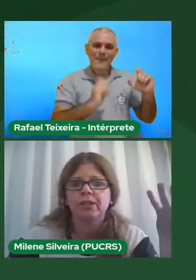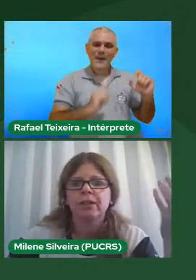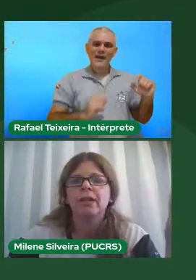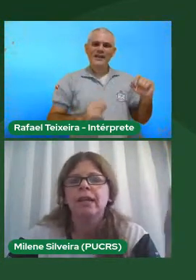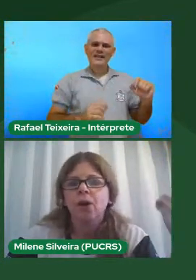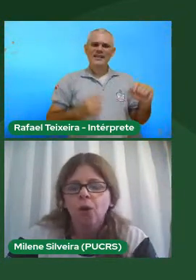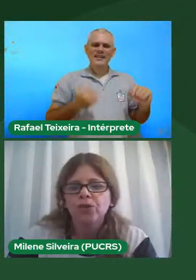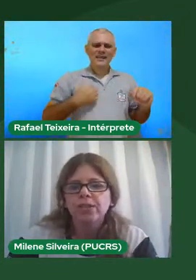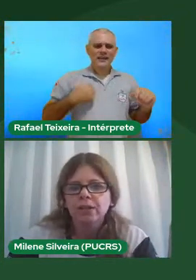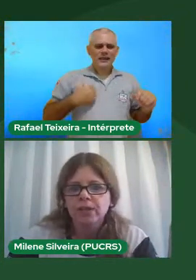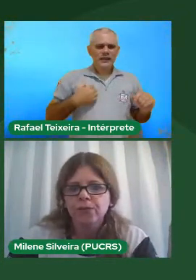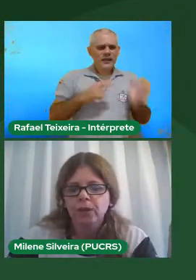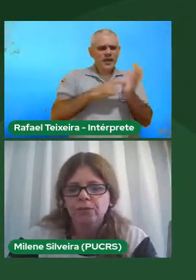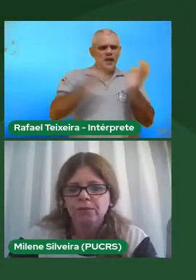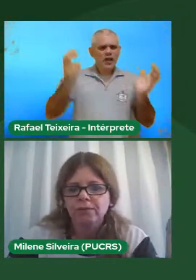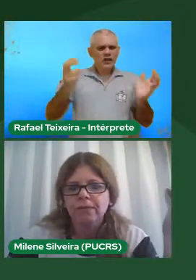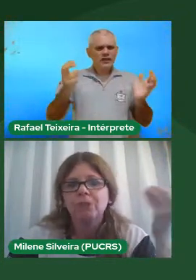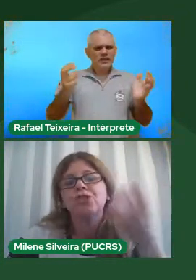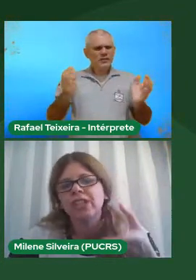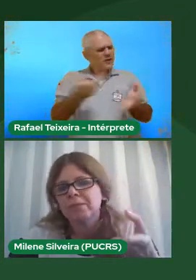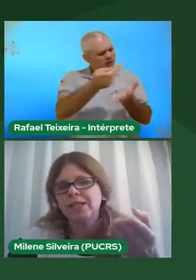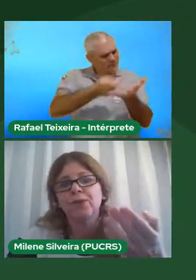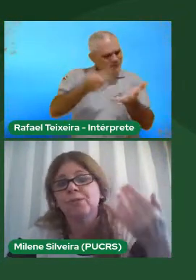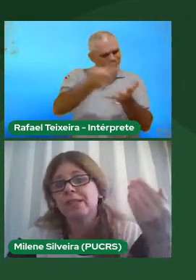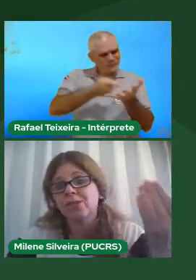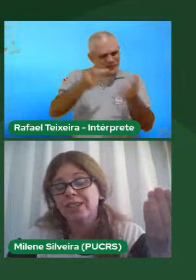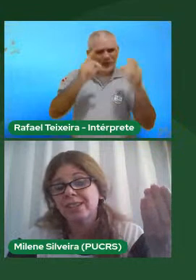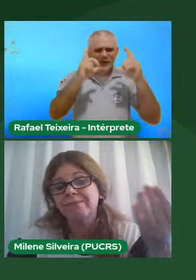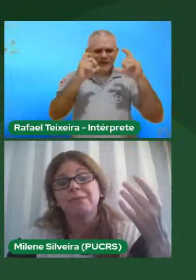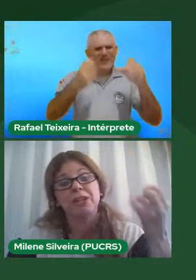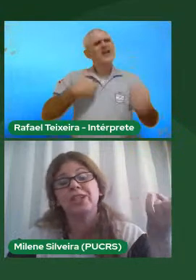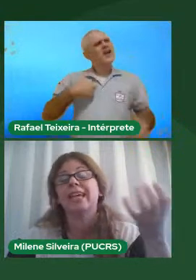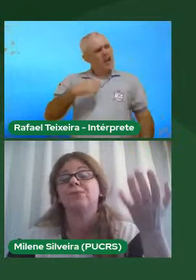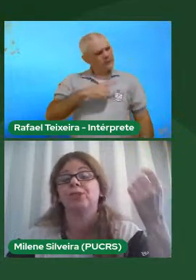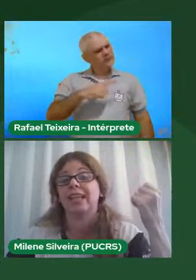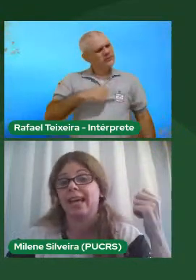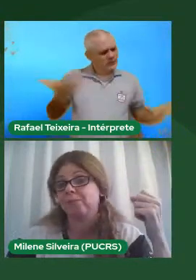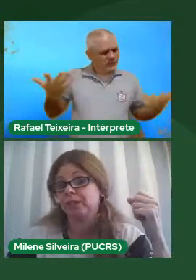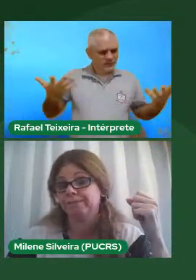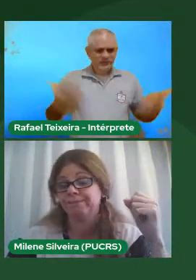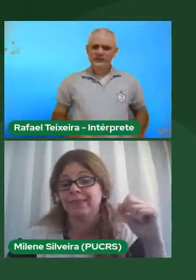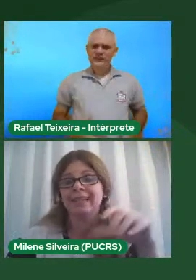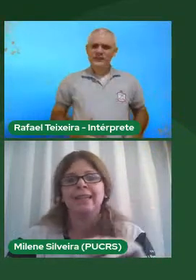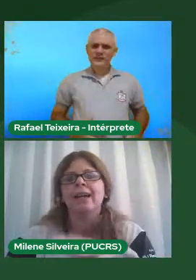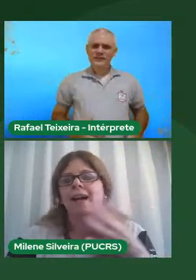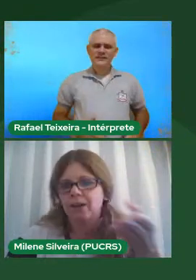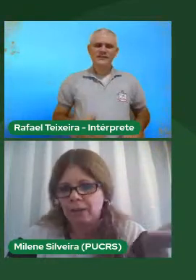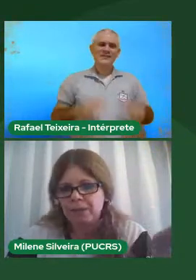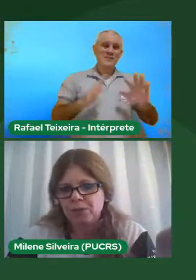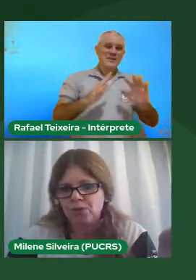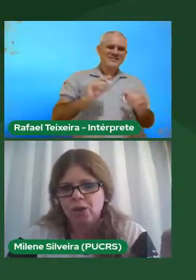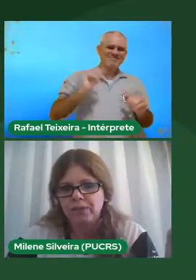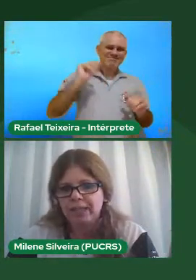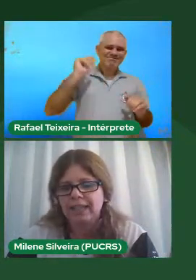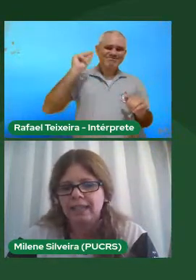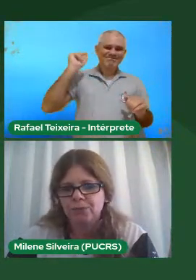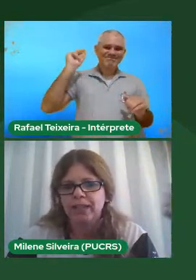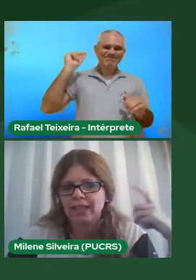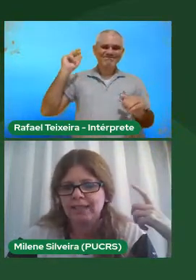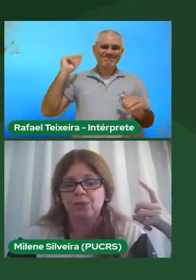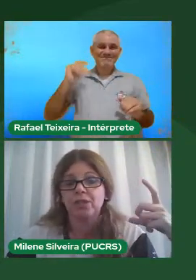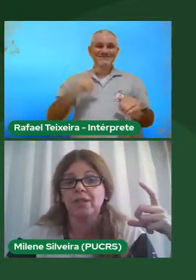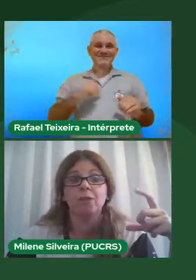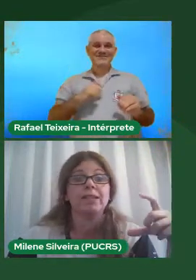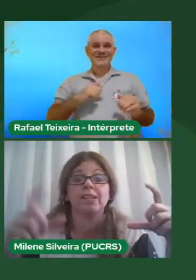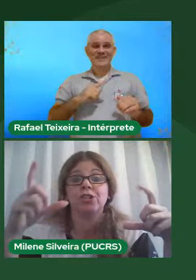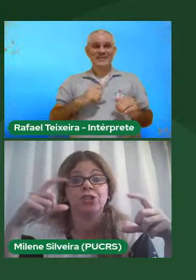gente, onde estão as fotos? Eu tinha mais fotos, mas todas, imagina que é foto da época, a pessoal jovem que está aqui não vai